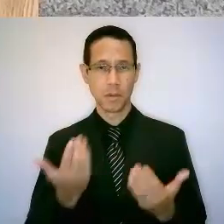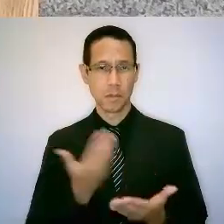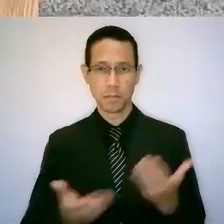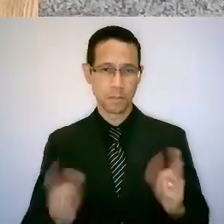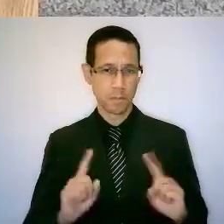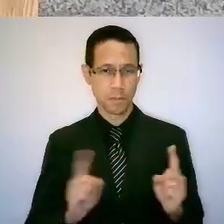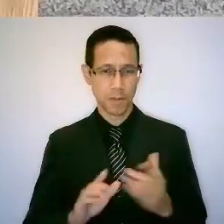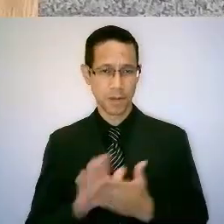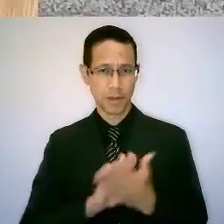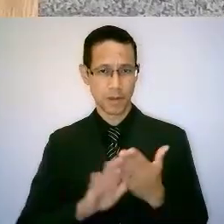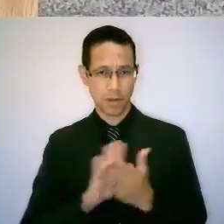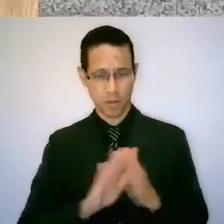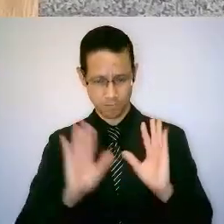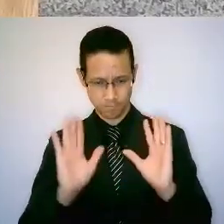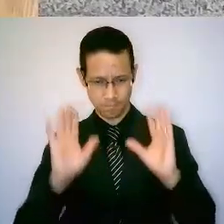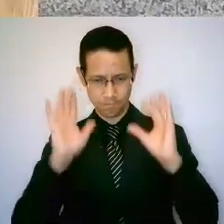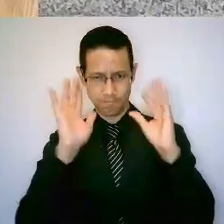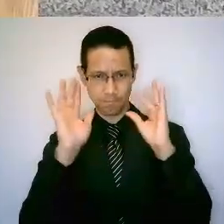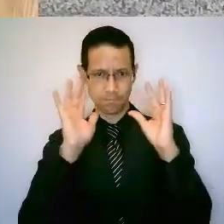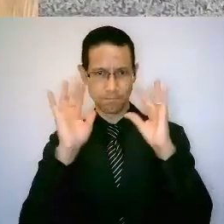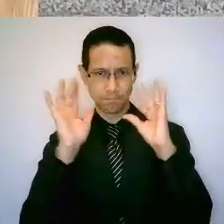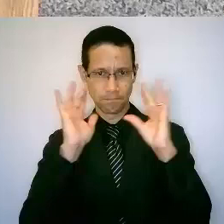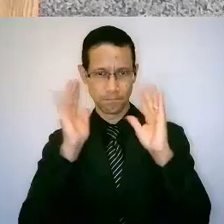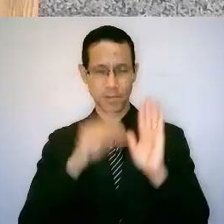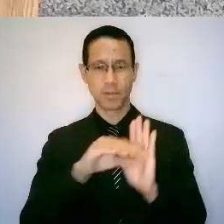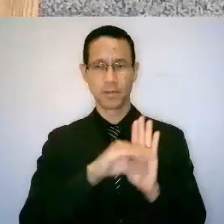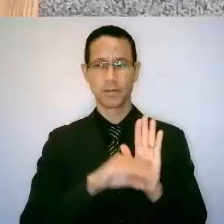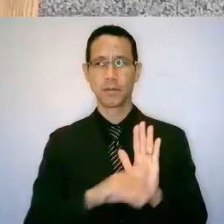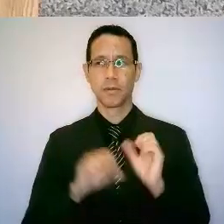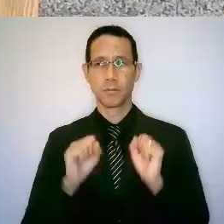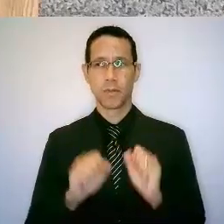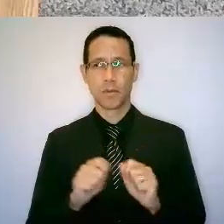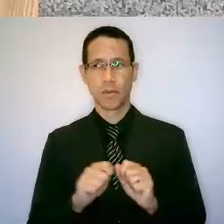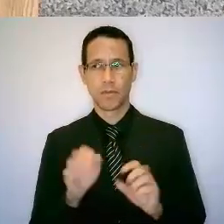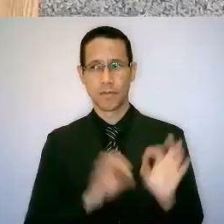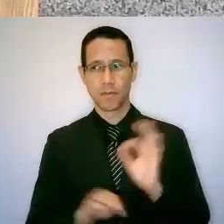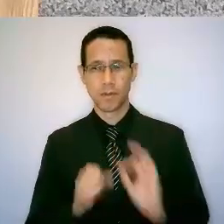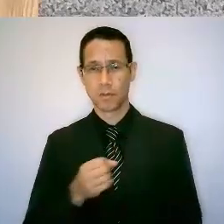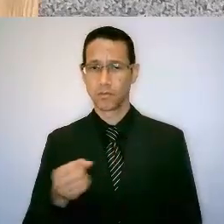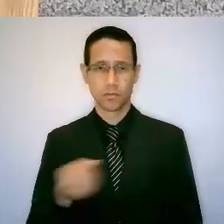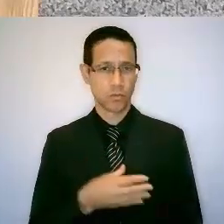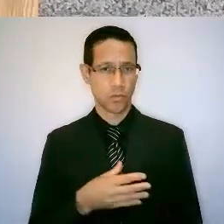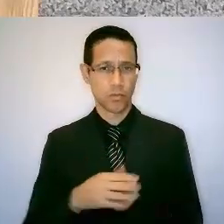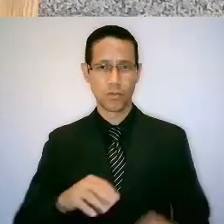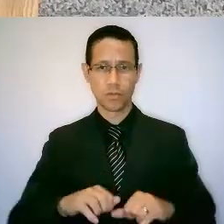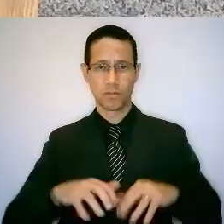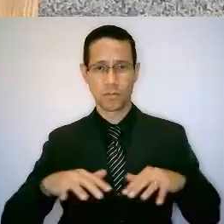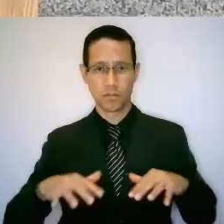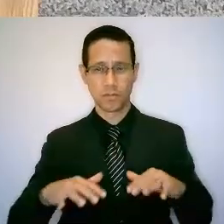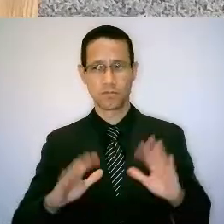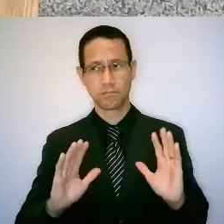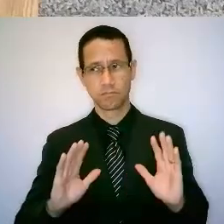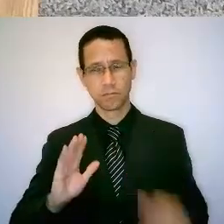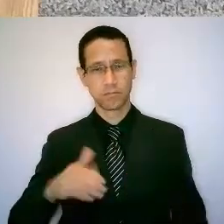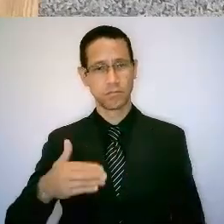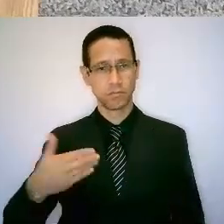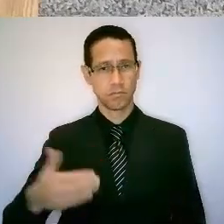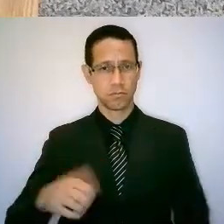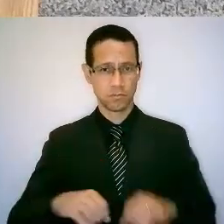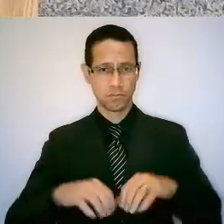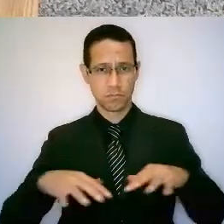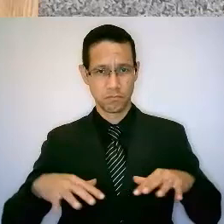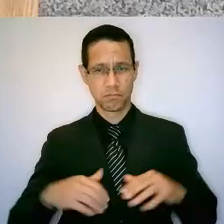colocar na Norma possibilidade da realização de um novo plenário posteriormente se esse plenário confirmar